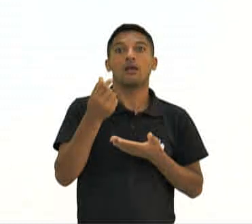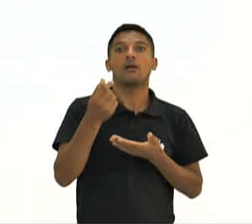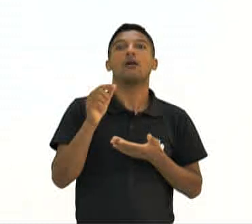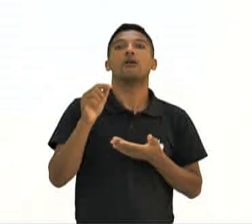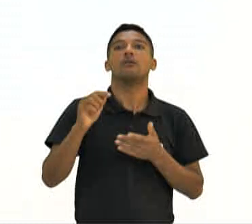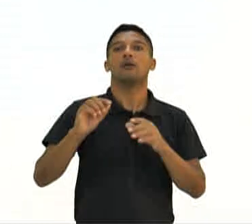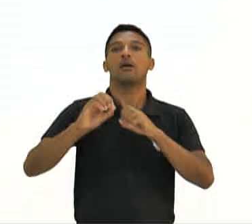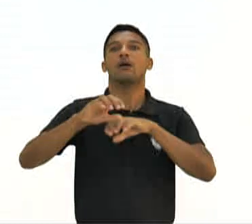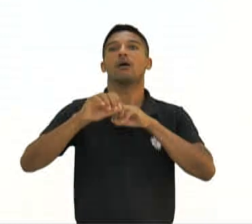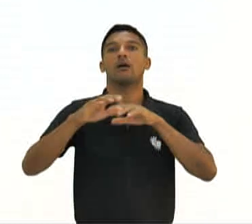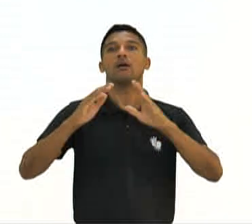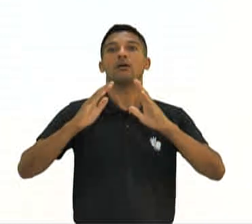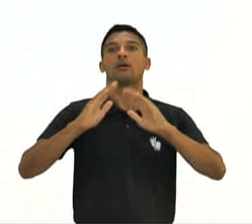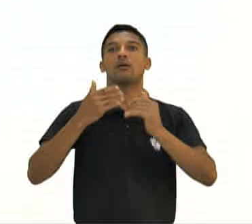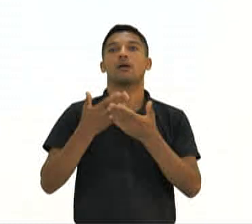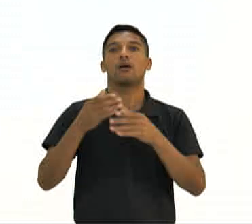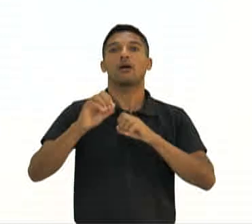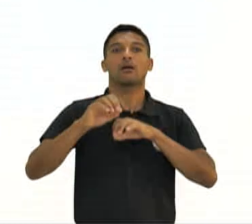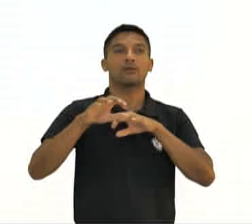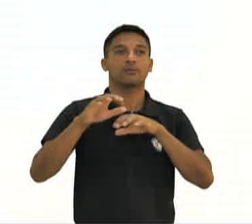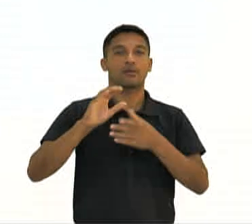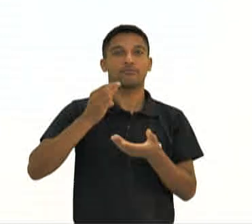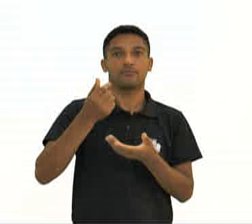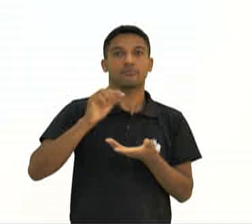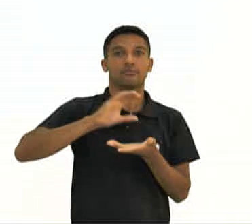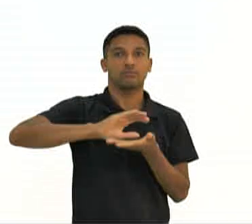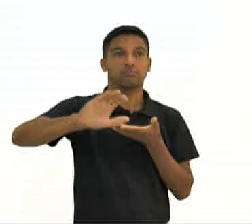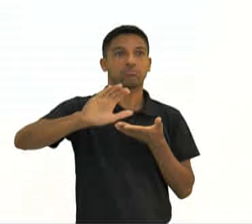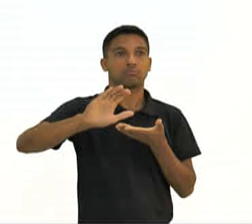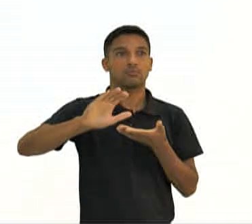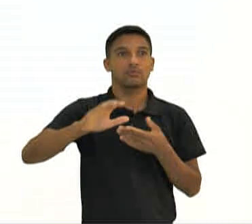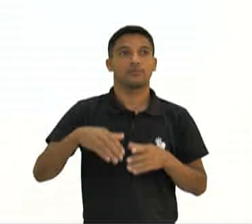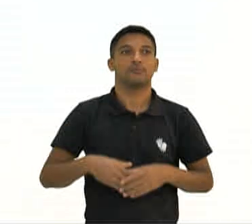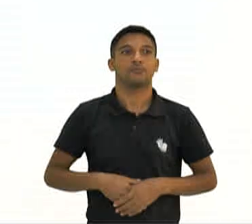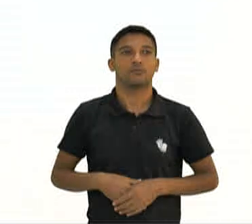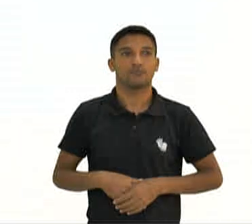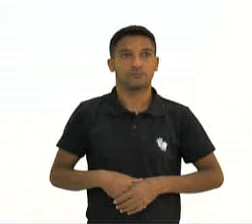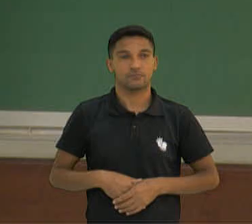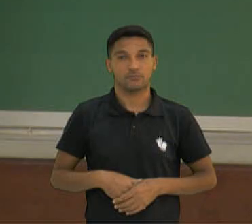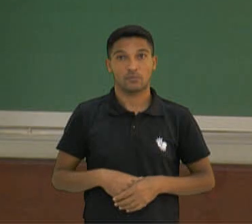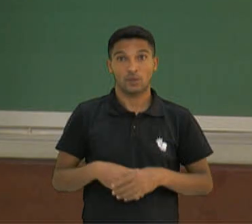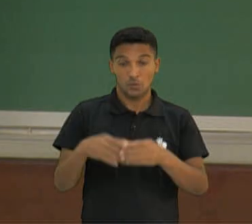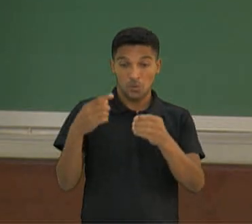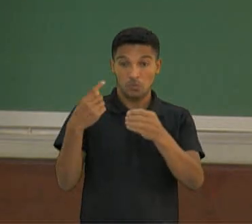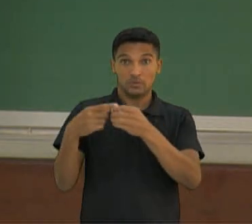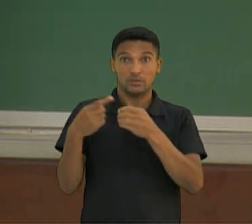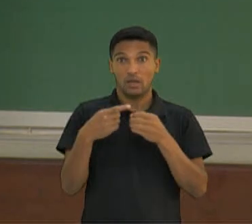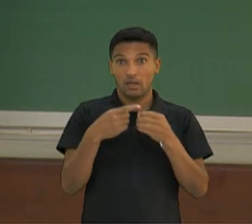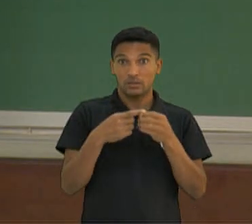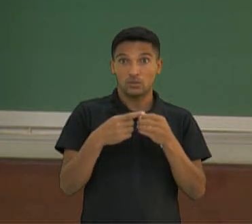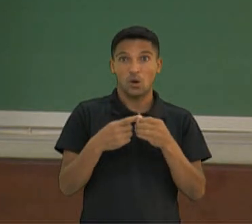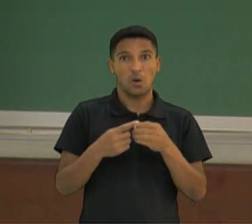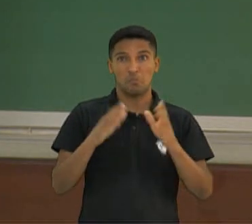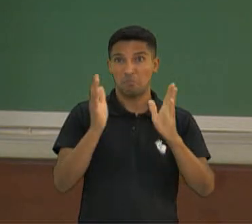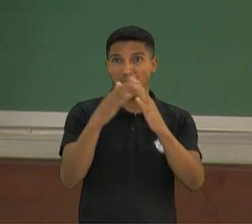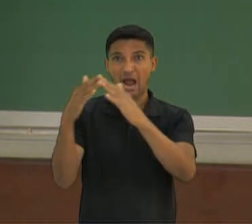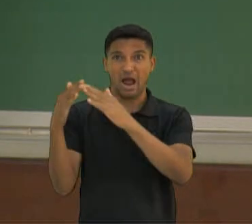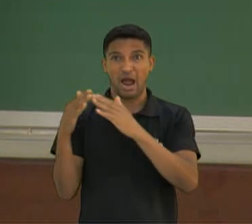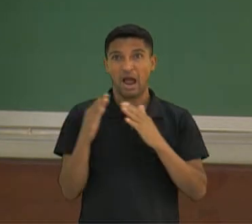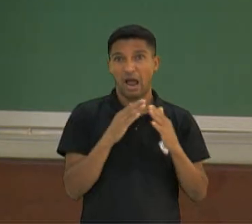uma cidade muito parecida com Tóquio, aqui uma urbanização quase que 100% urbanizada, que é a